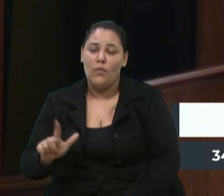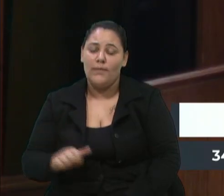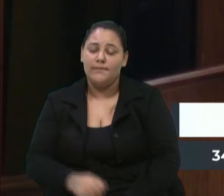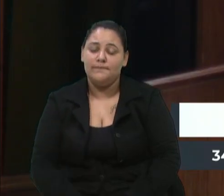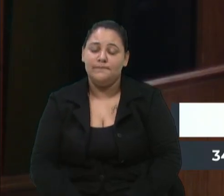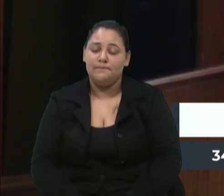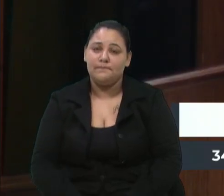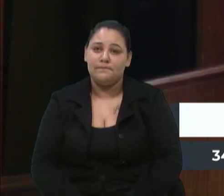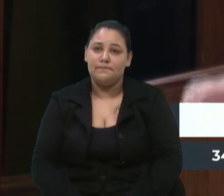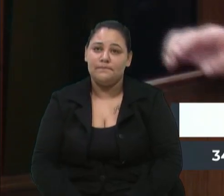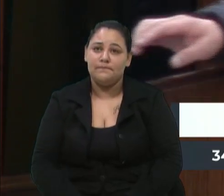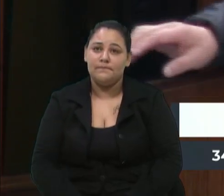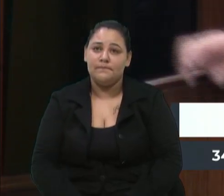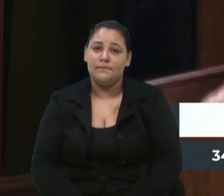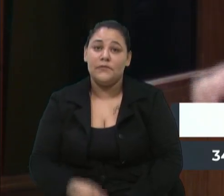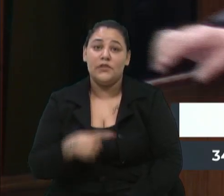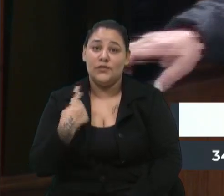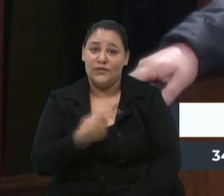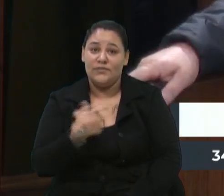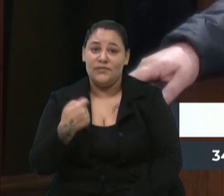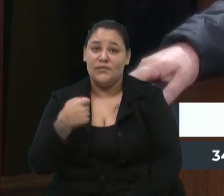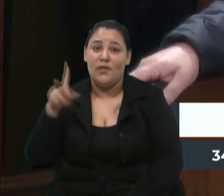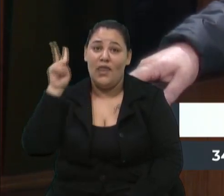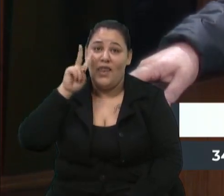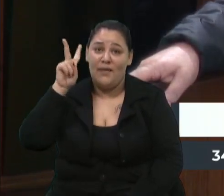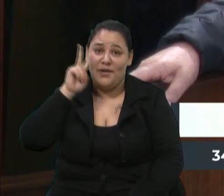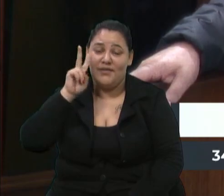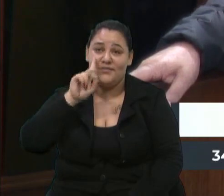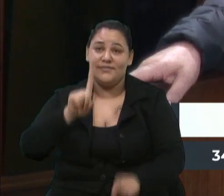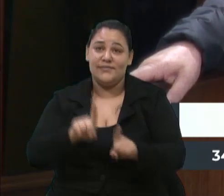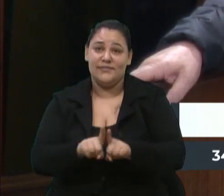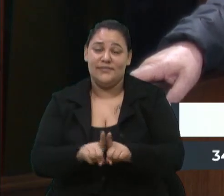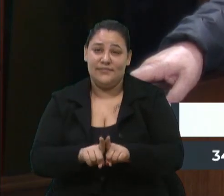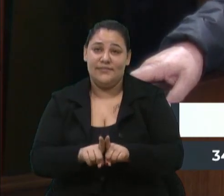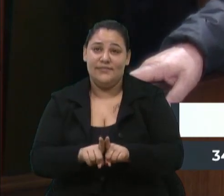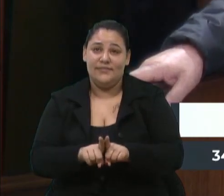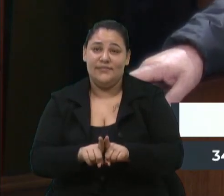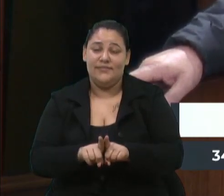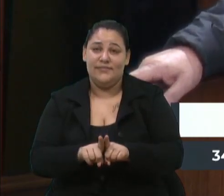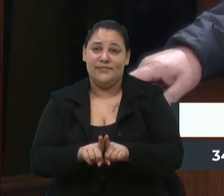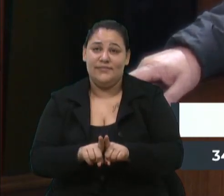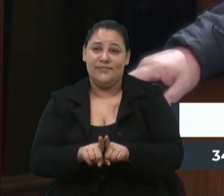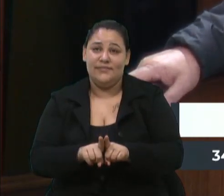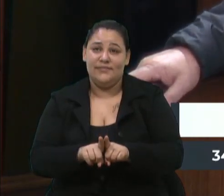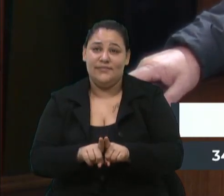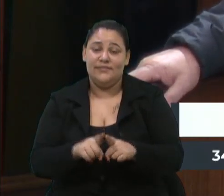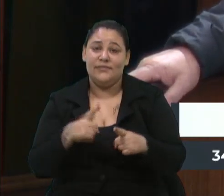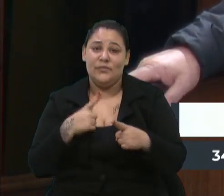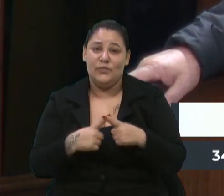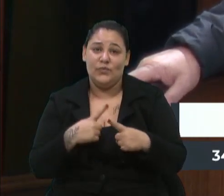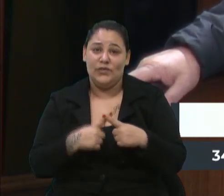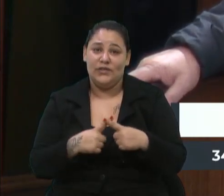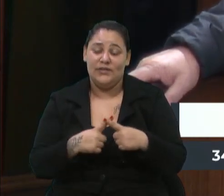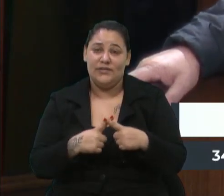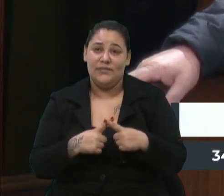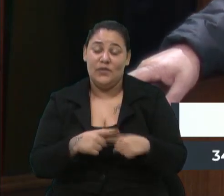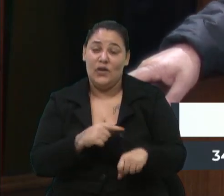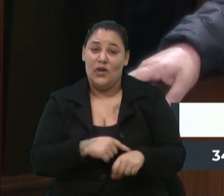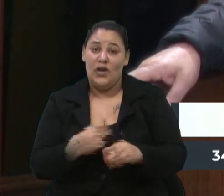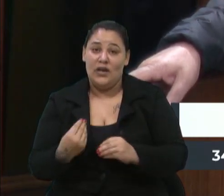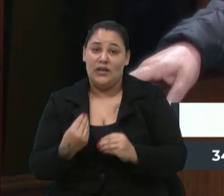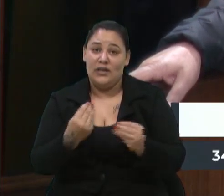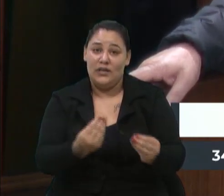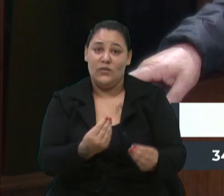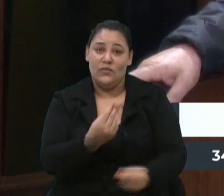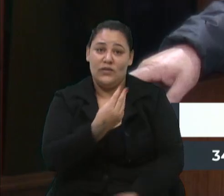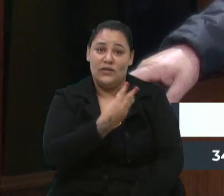A gente tem que ressaltar, porque quando ofereceram 3,74 que foi a